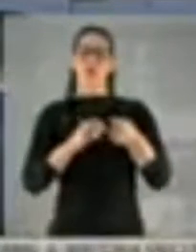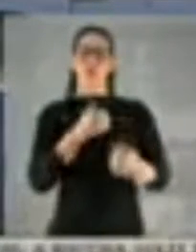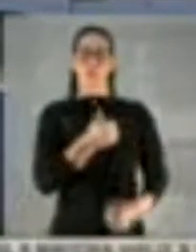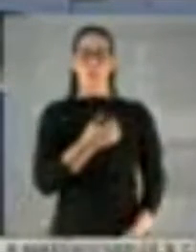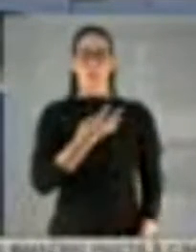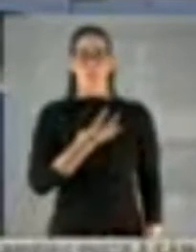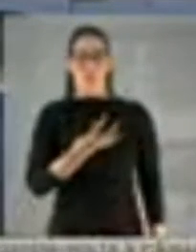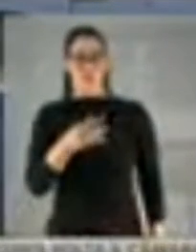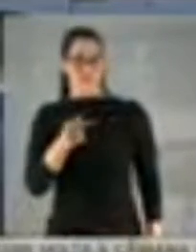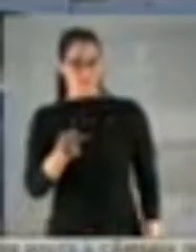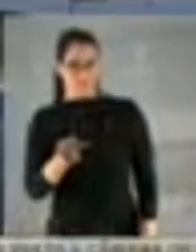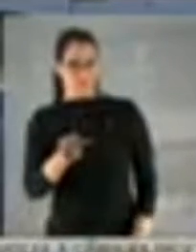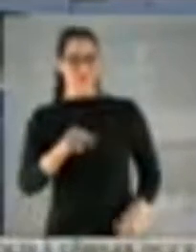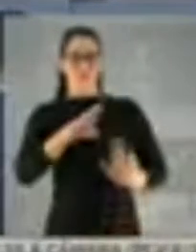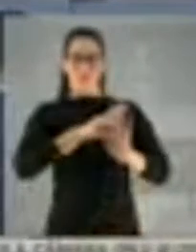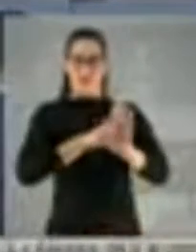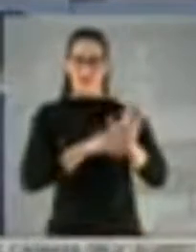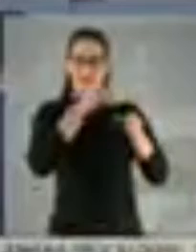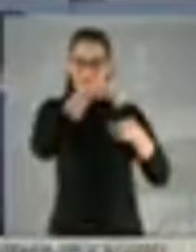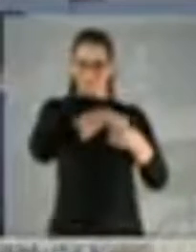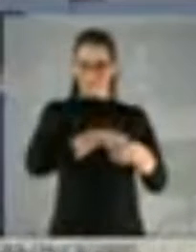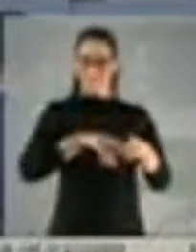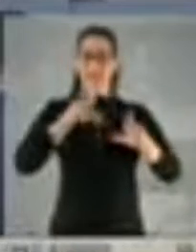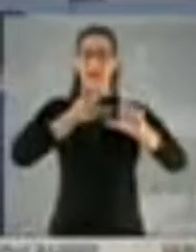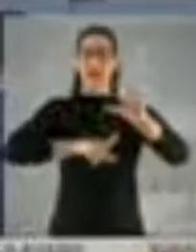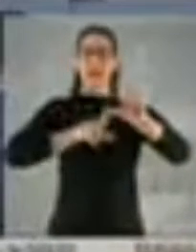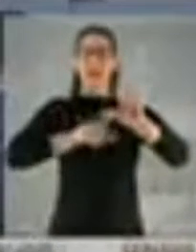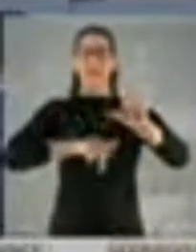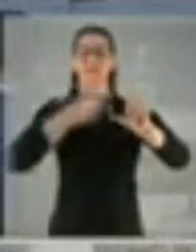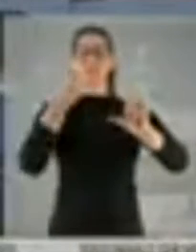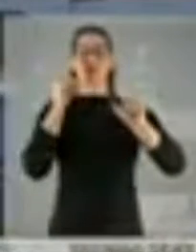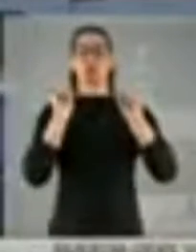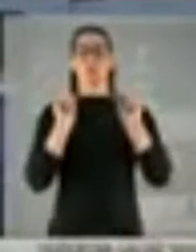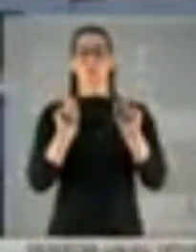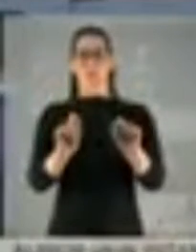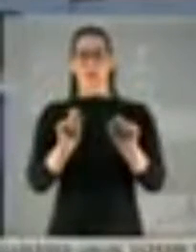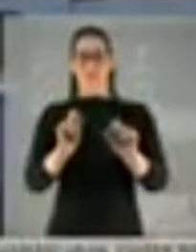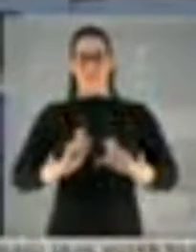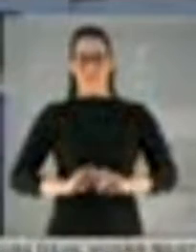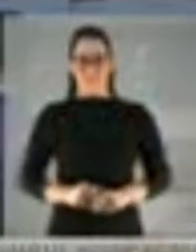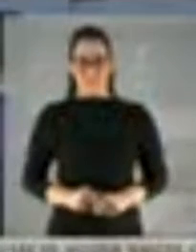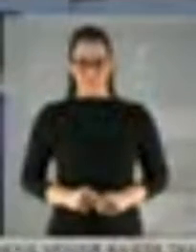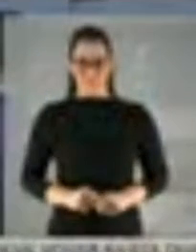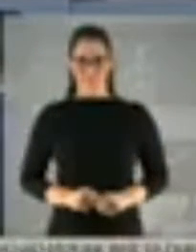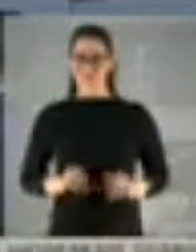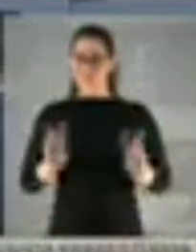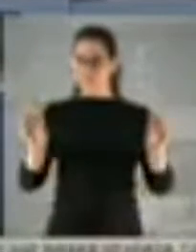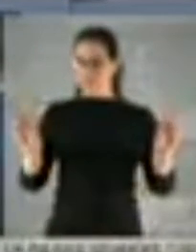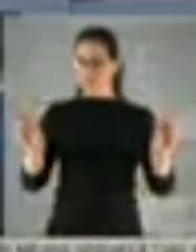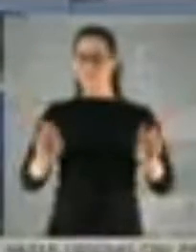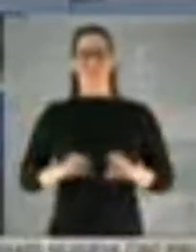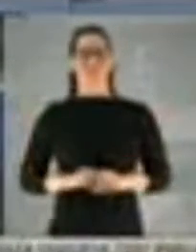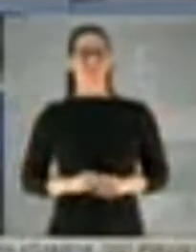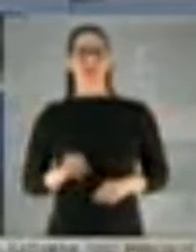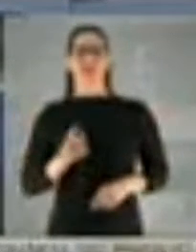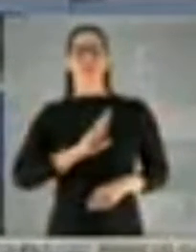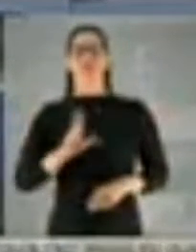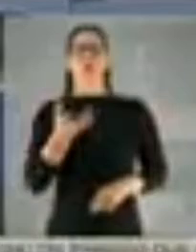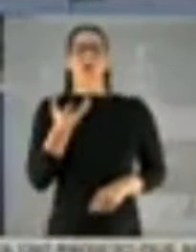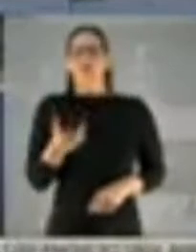regimento interno, a letra do regimento interno diz exatamente o seguinte: não se